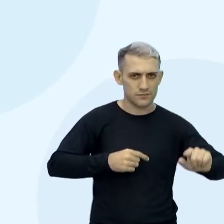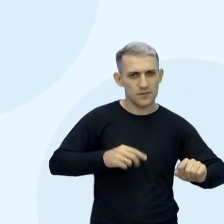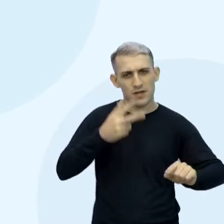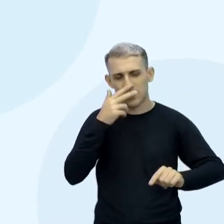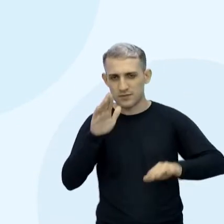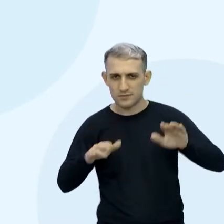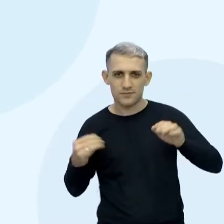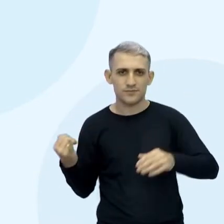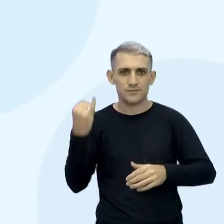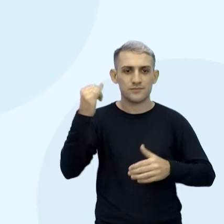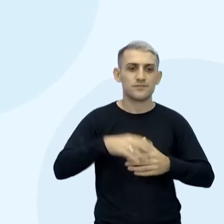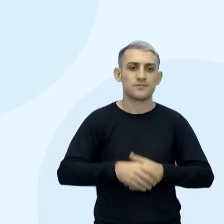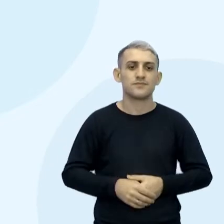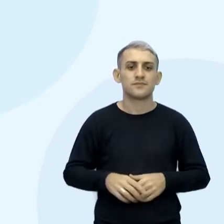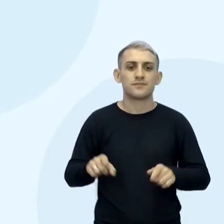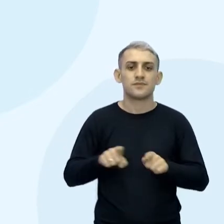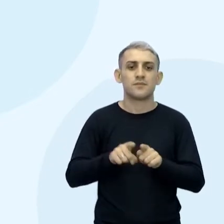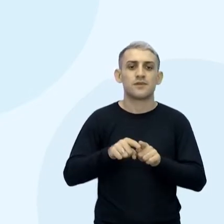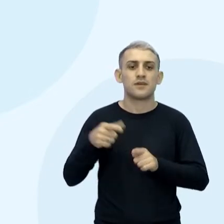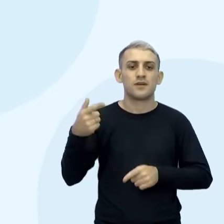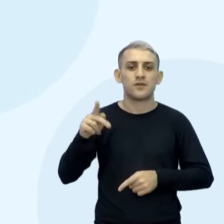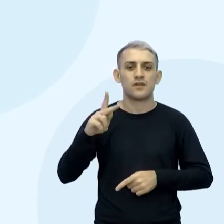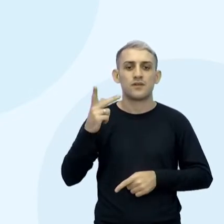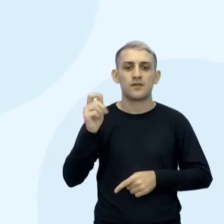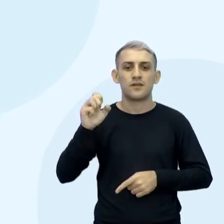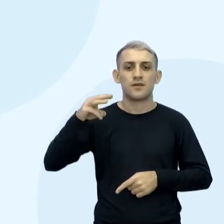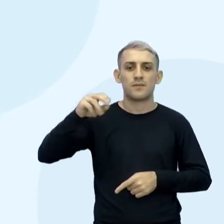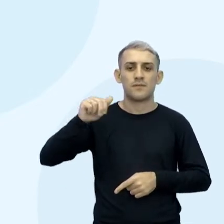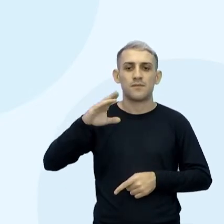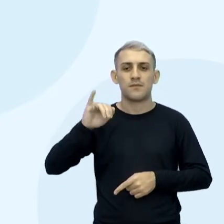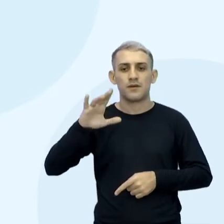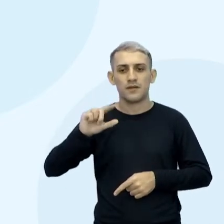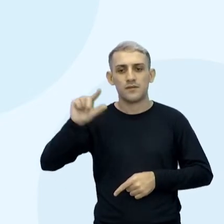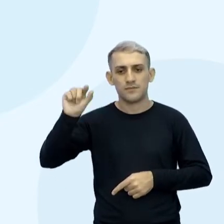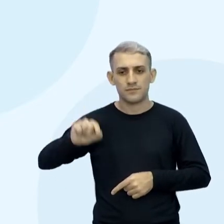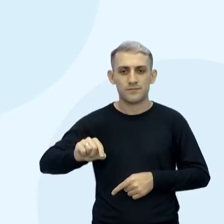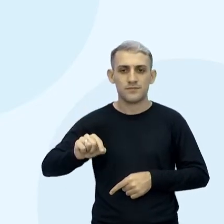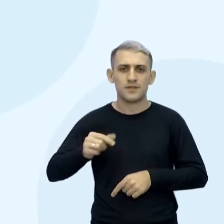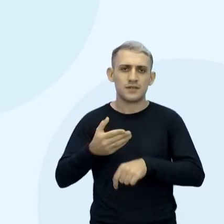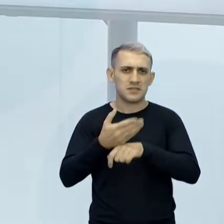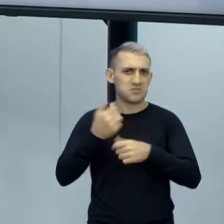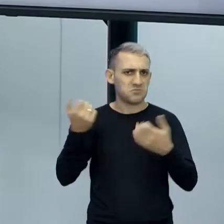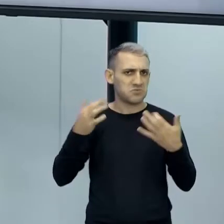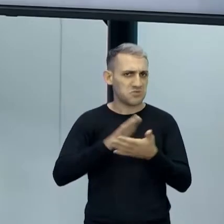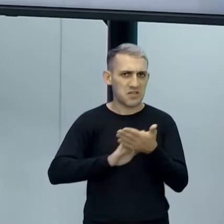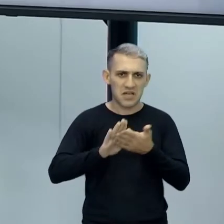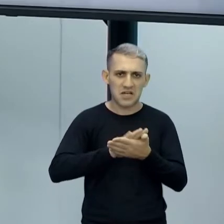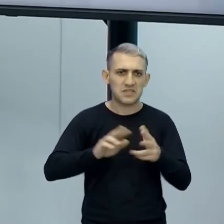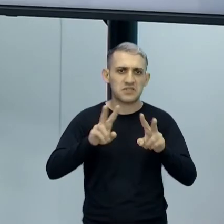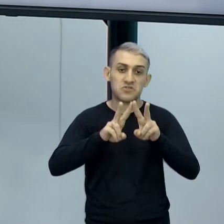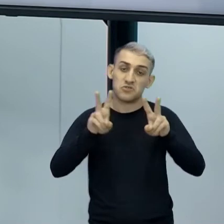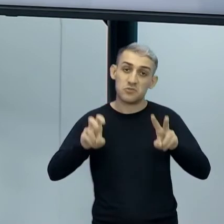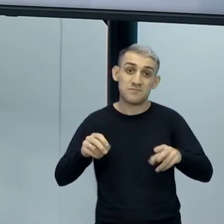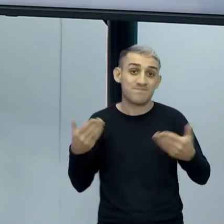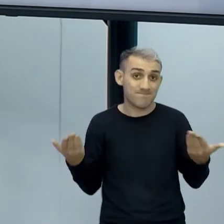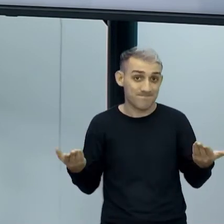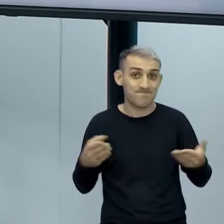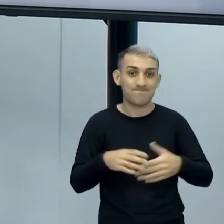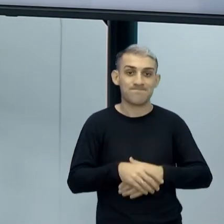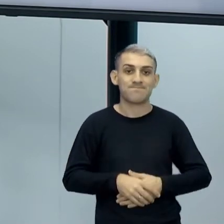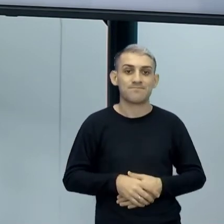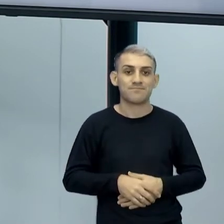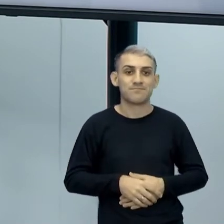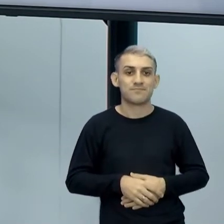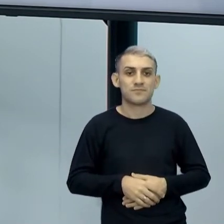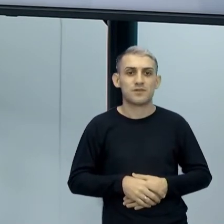que isso é importante. E diminuição da quantidade de hemácias. Em nenhum momento ele falou que diminuiu a quantidade de hemácias, certo?